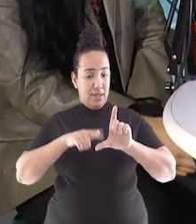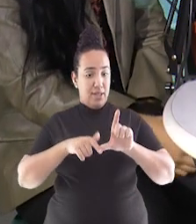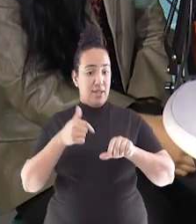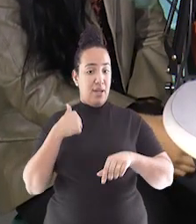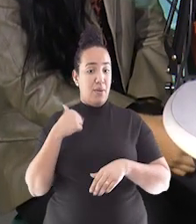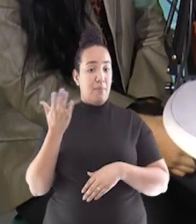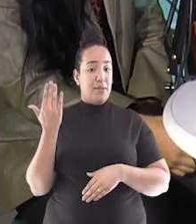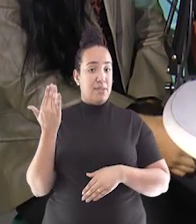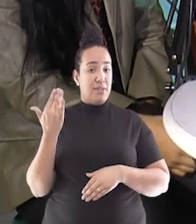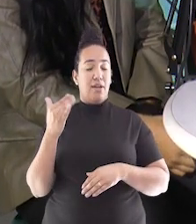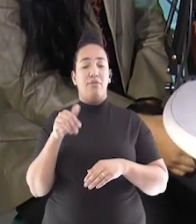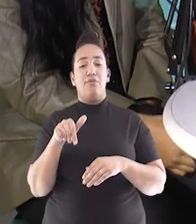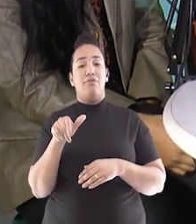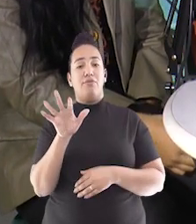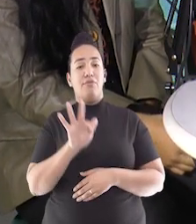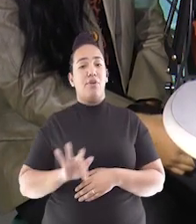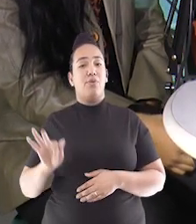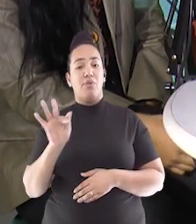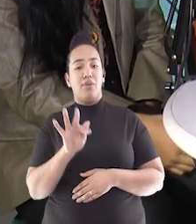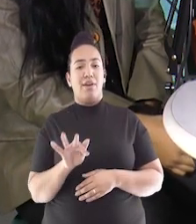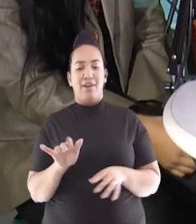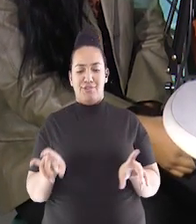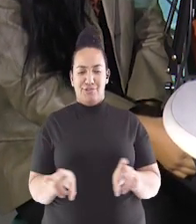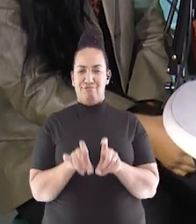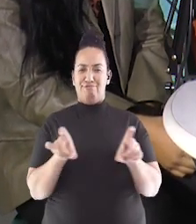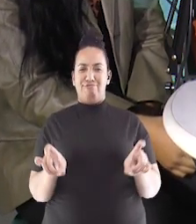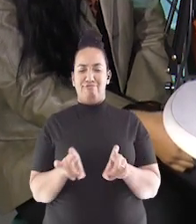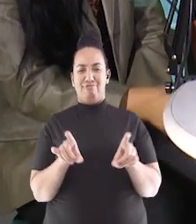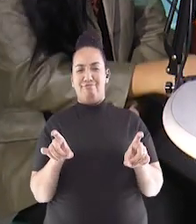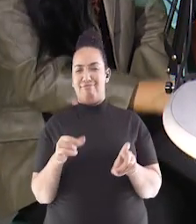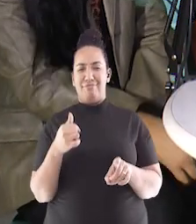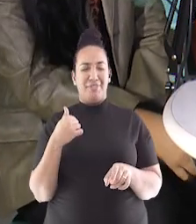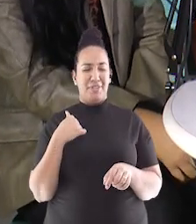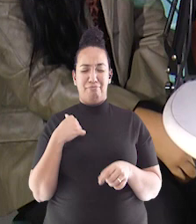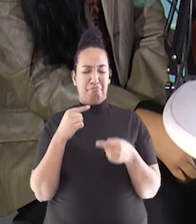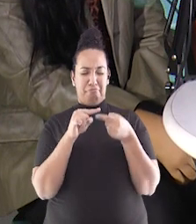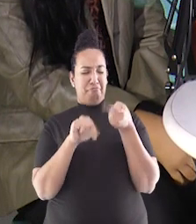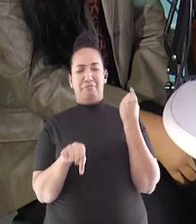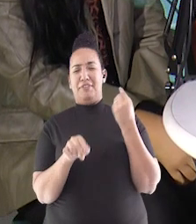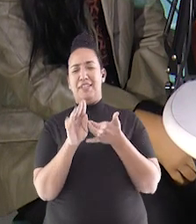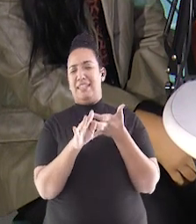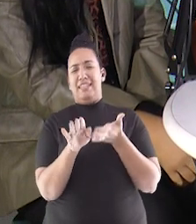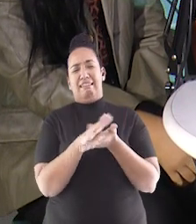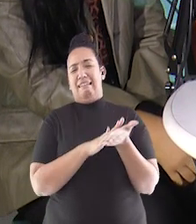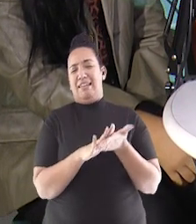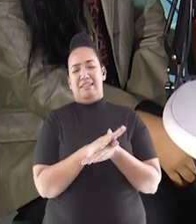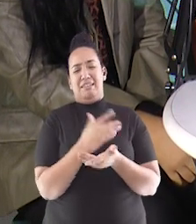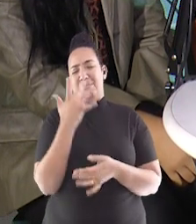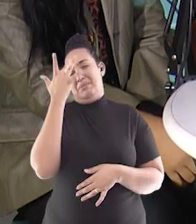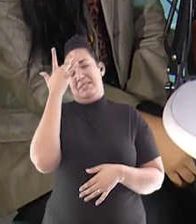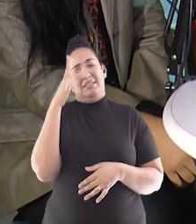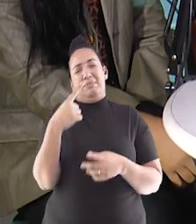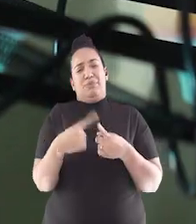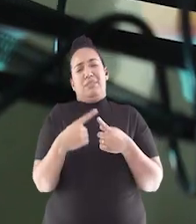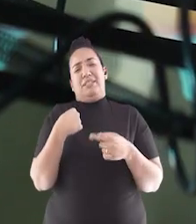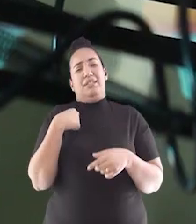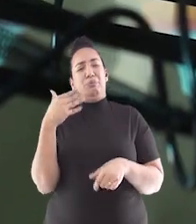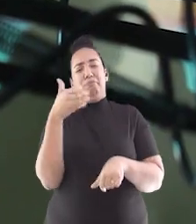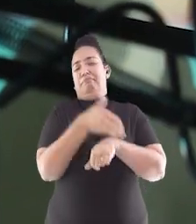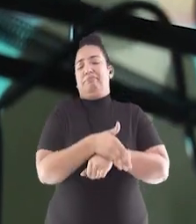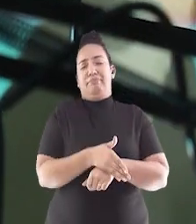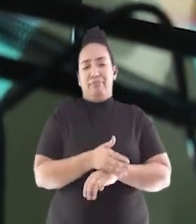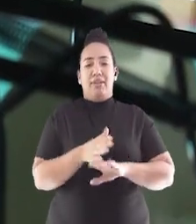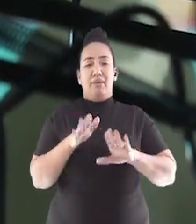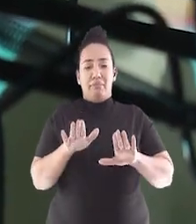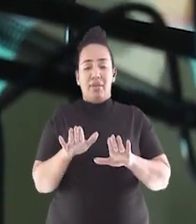de computação. Uau. Não tinha nada a ver comigo. Eu chegava lá, enfim, não tinha nada a ver comigo, eu não sei porque que eu me meti nisso, mas assim, é